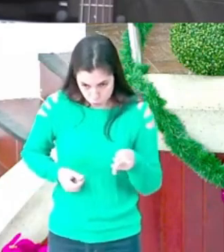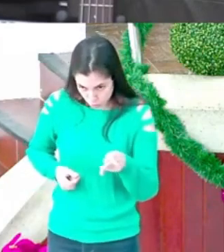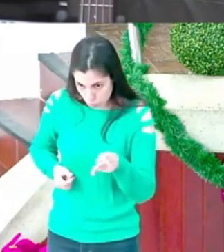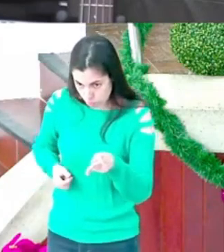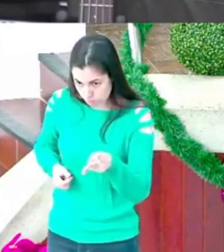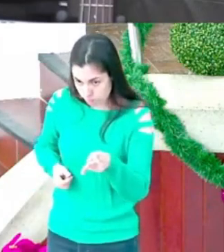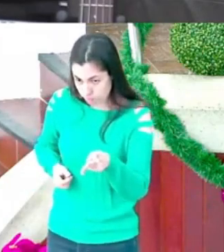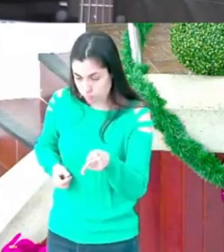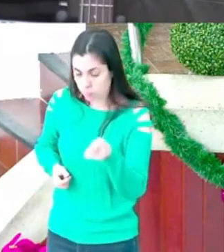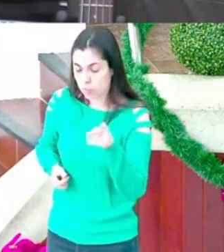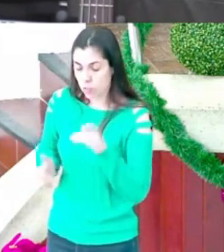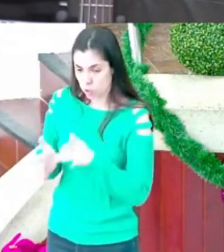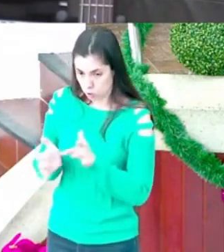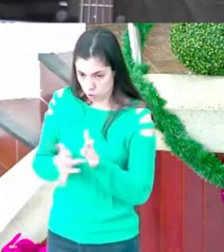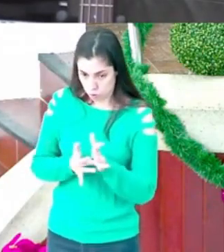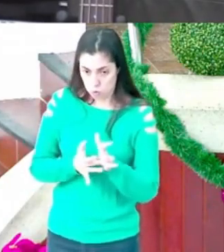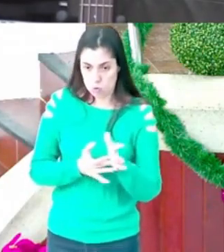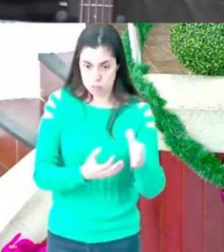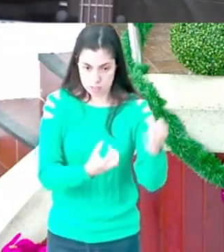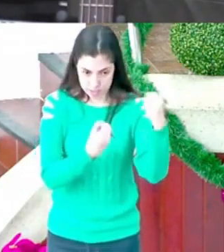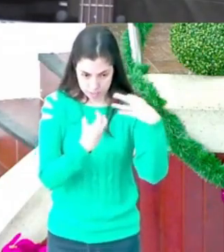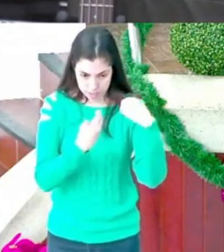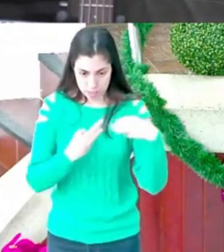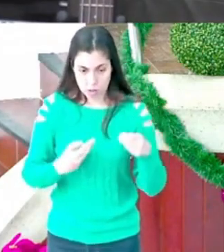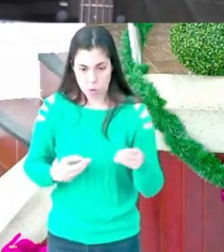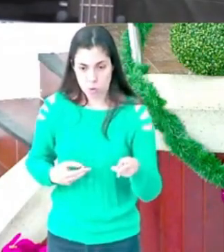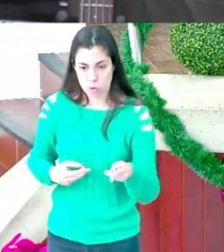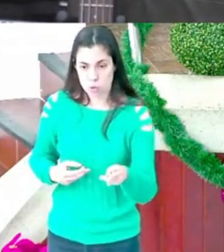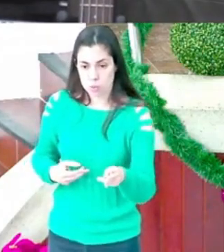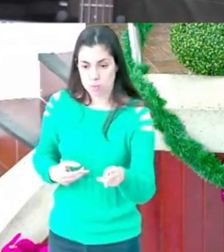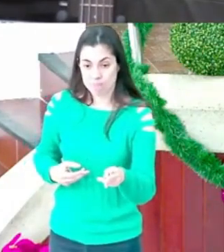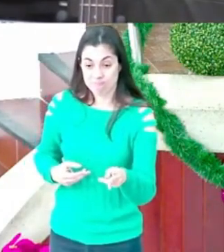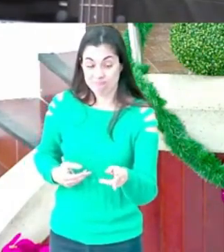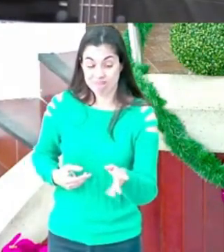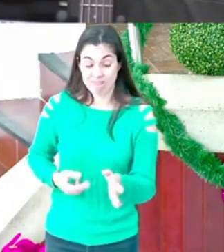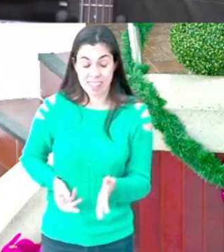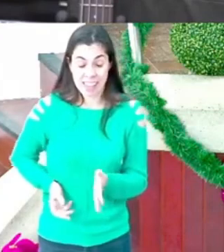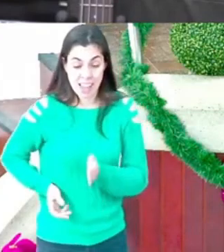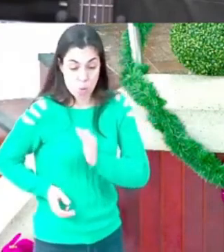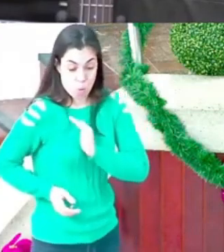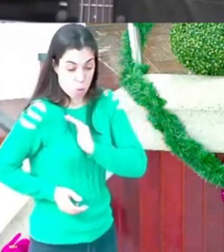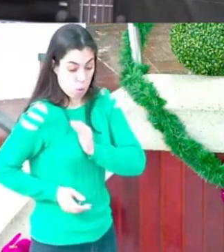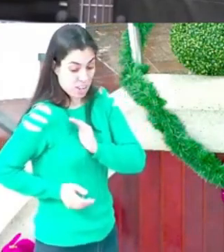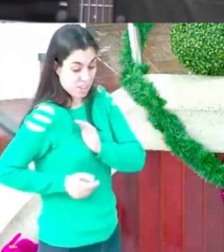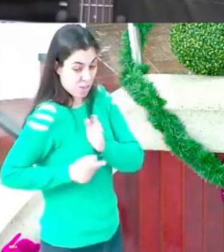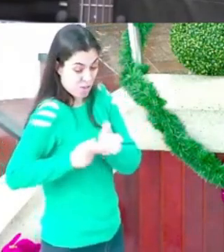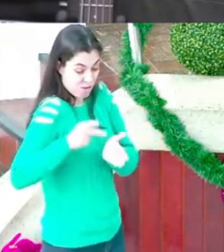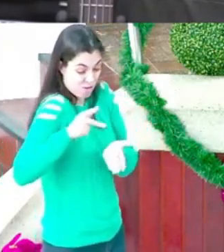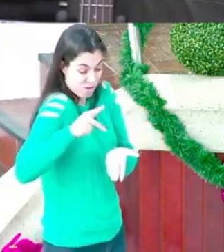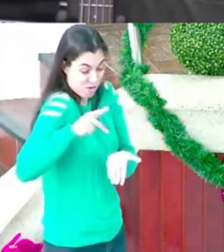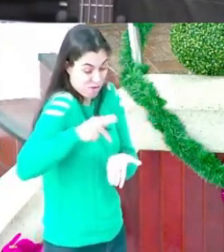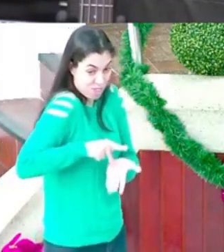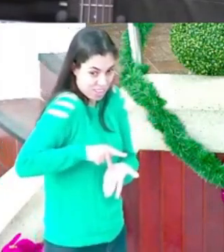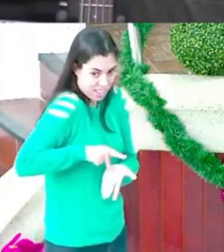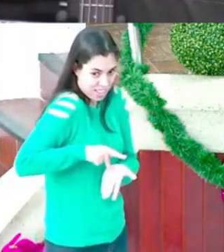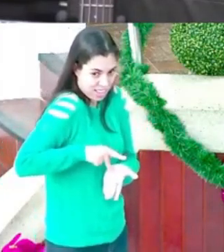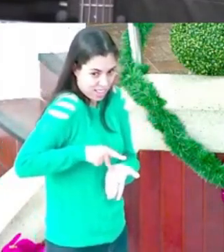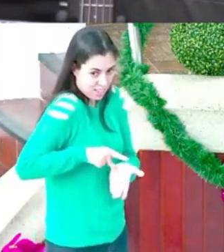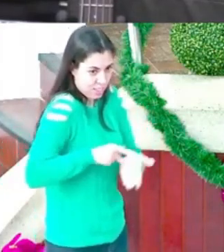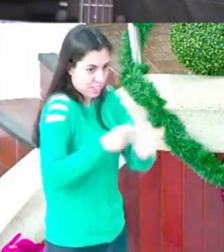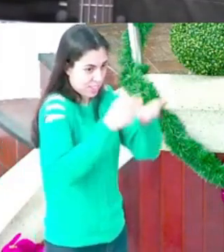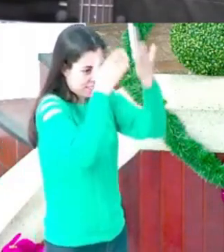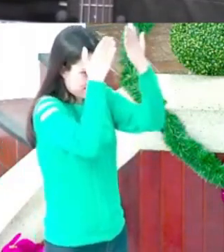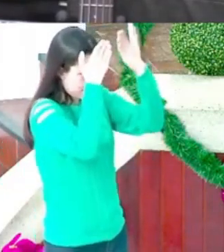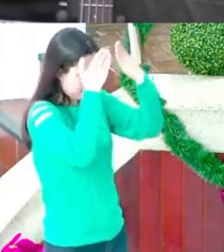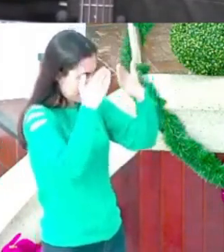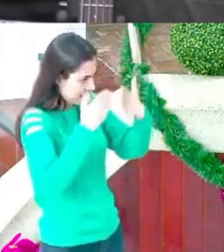o ensinamento sobre a sinceridade diante de Deus. A nossa vida se passa diante da presença de